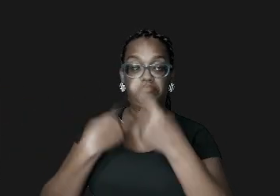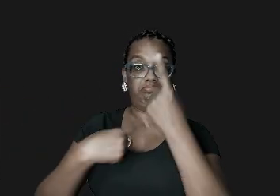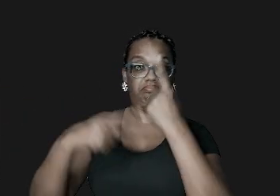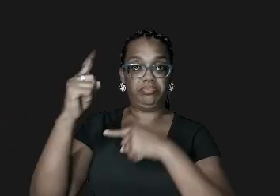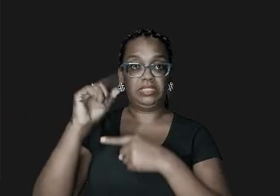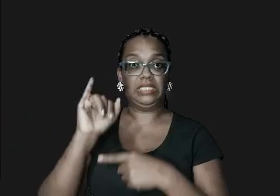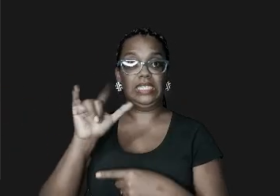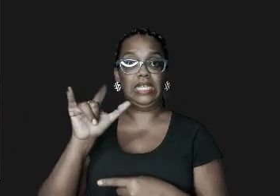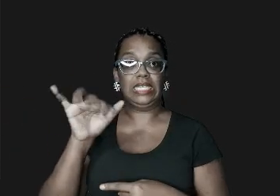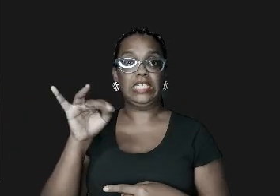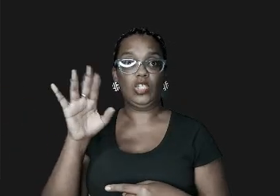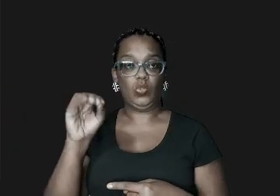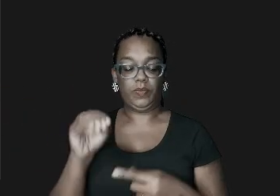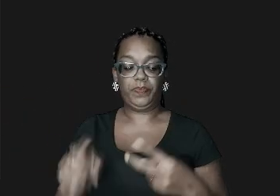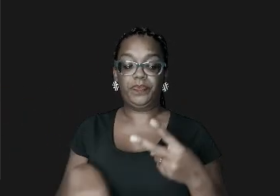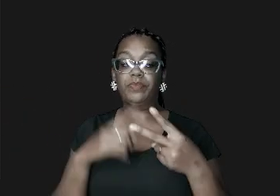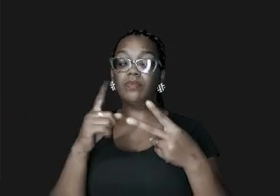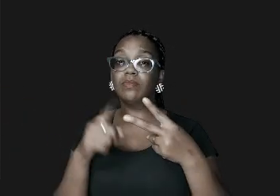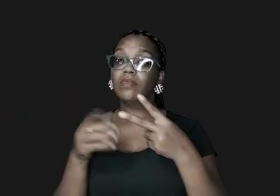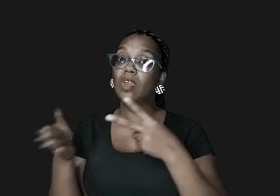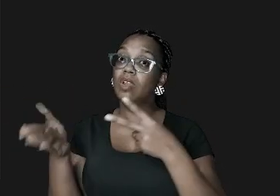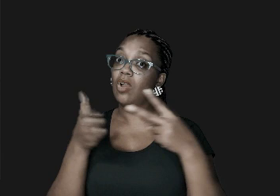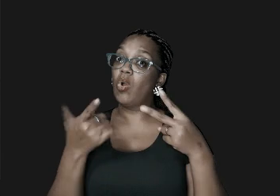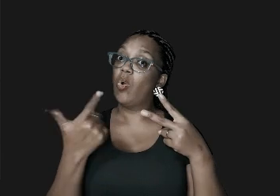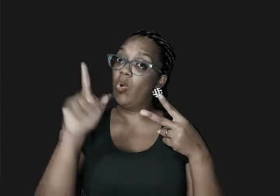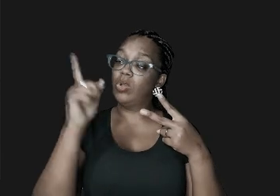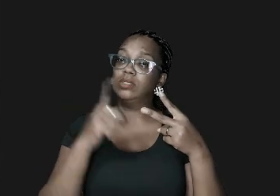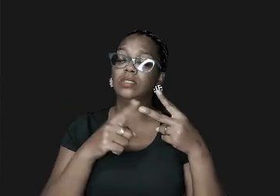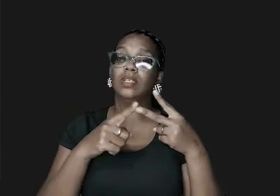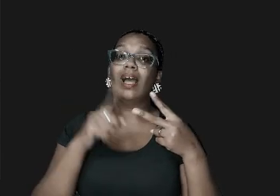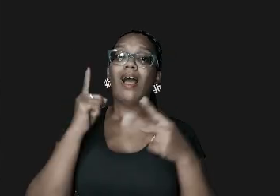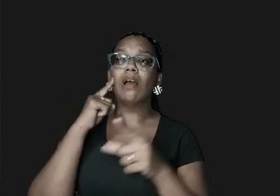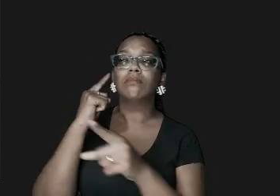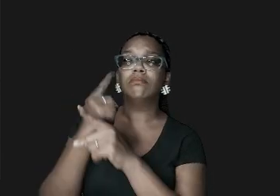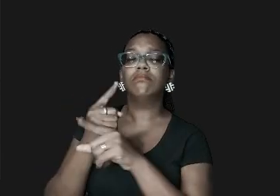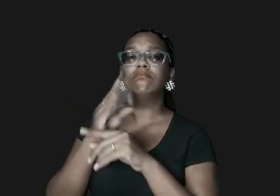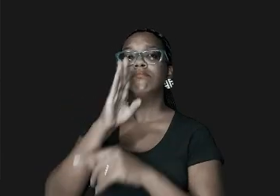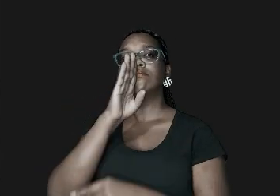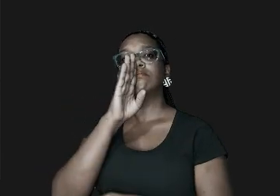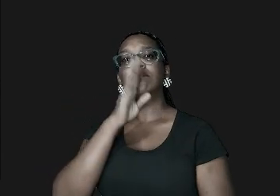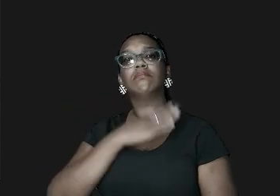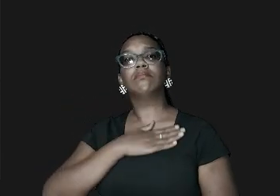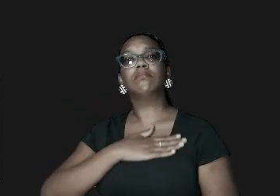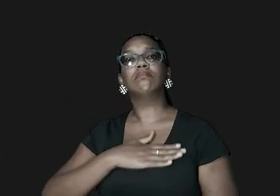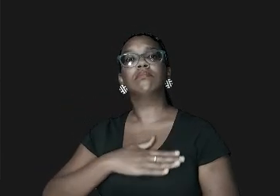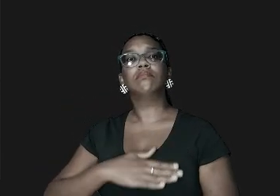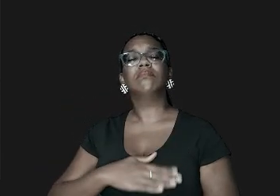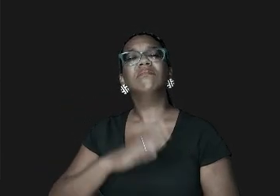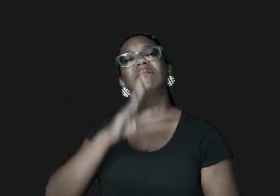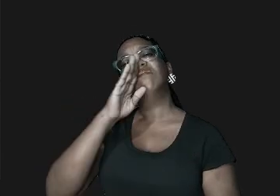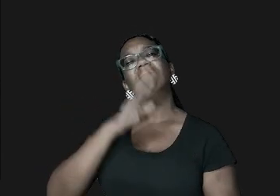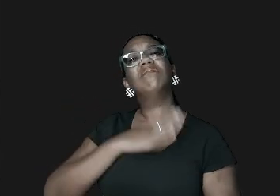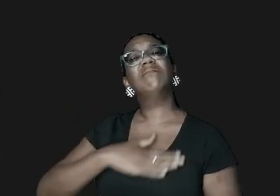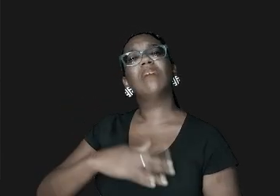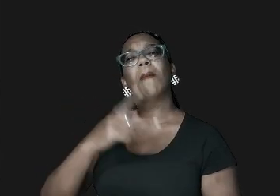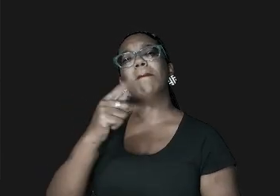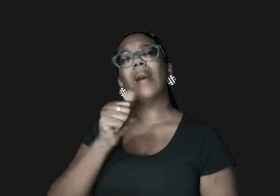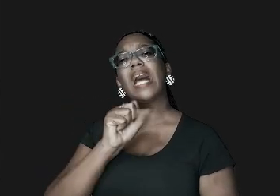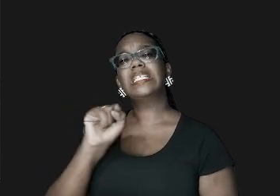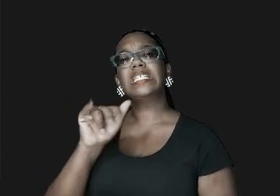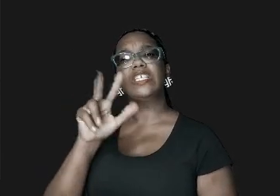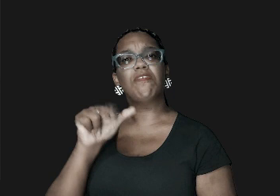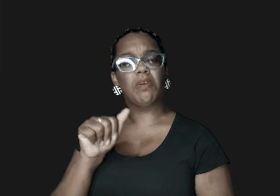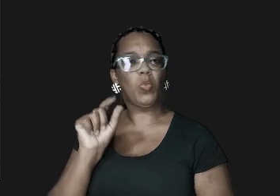ativa dos potenciais ilícitos uma outra vertente do trabalho do plano de mercado é detecção passiva